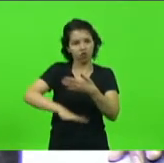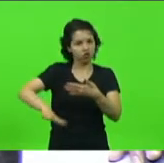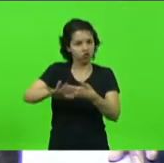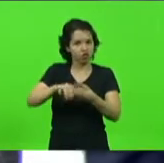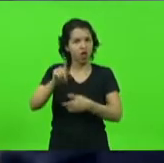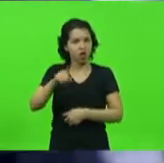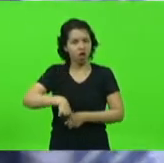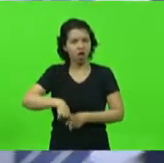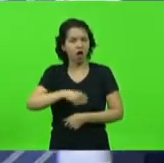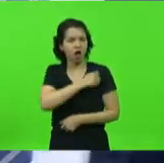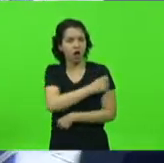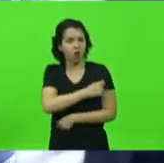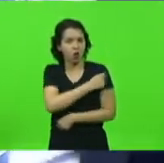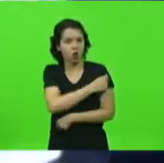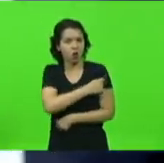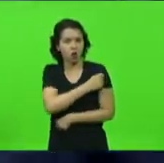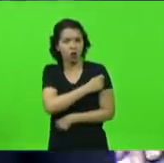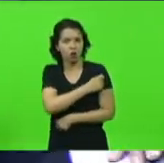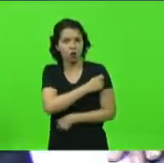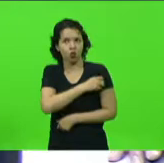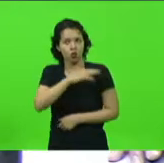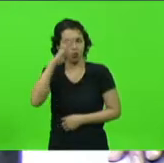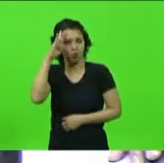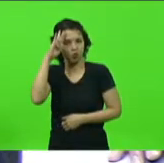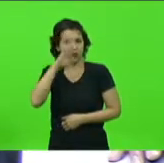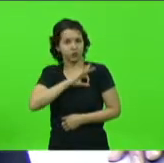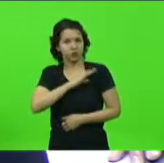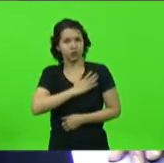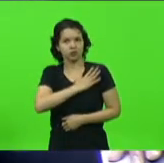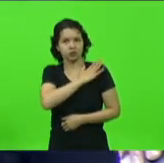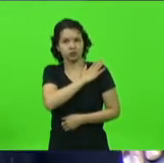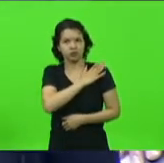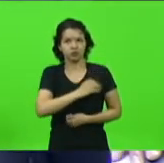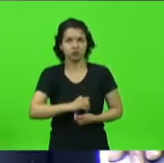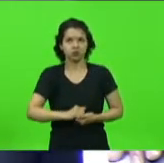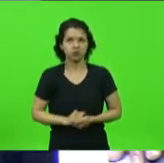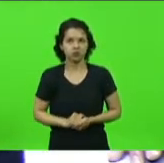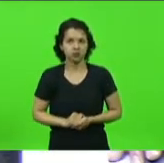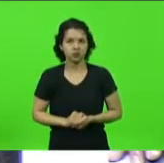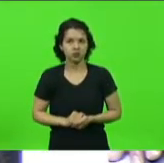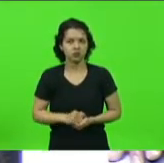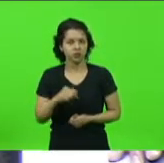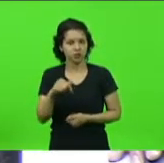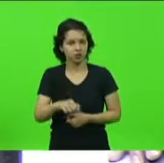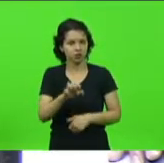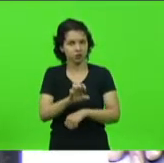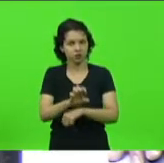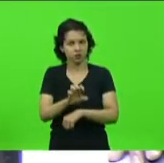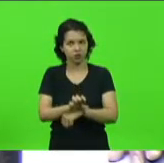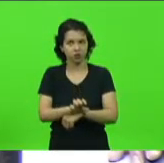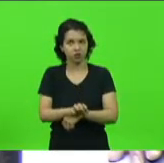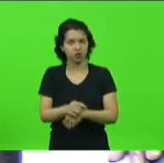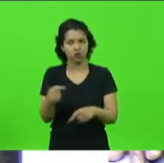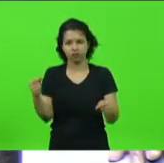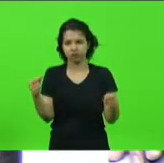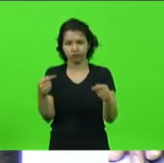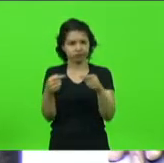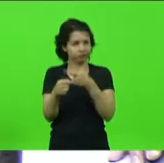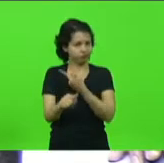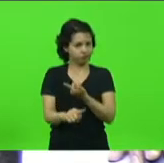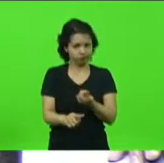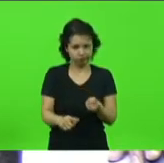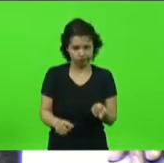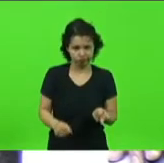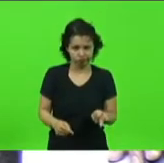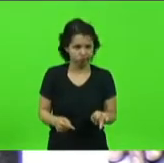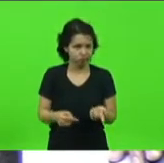oficial, aluno oficial da Polícia Militar ou do Corpo de Bombeiros Militar do nosso Estado. Isso aí não tem